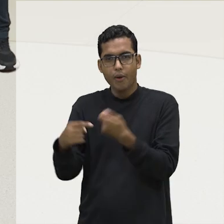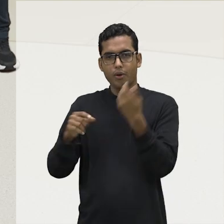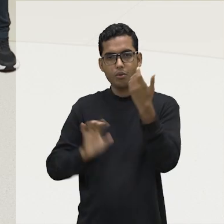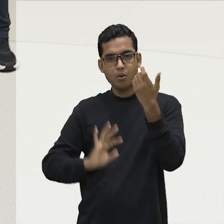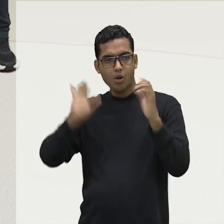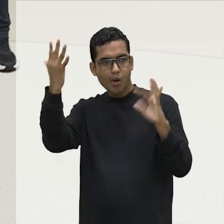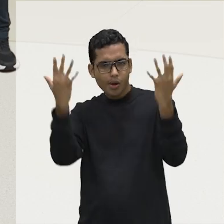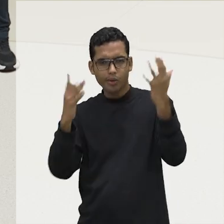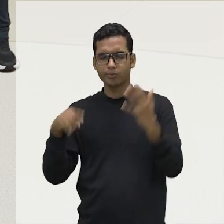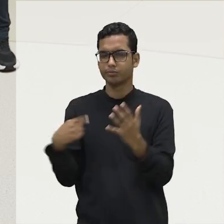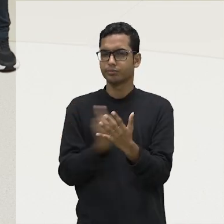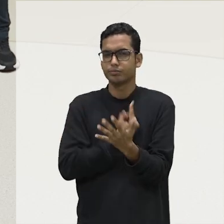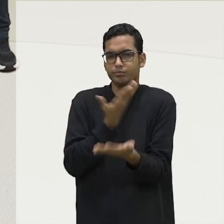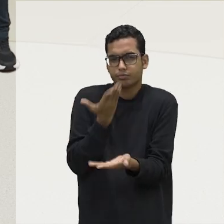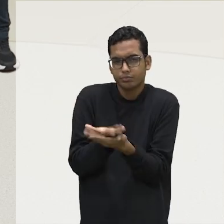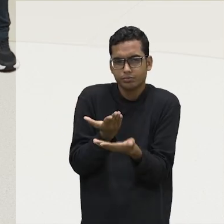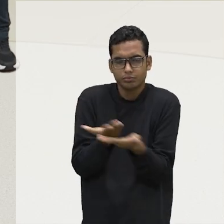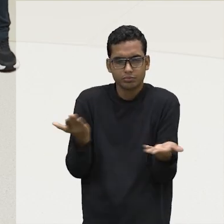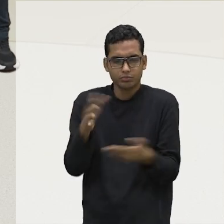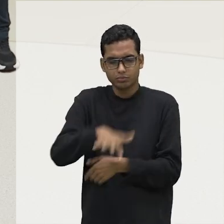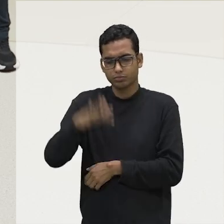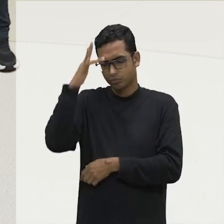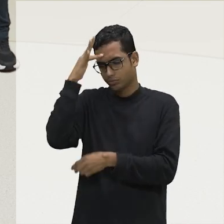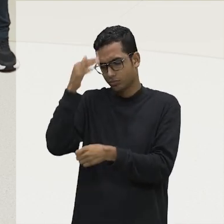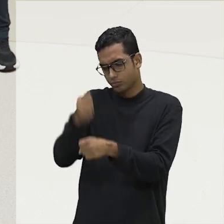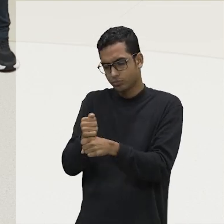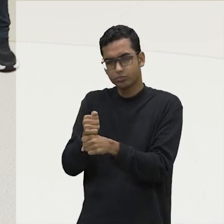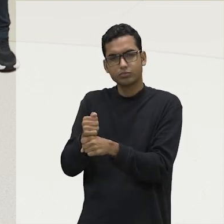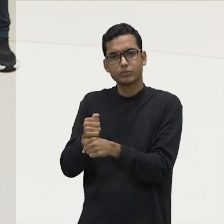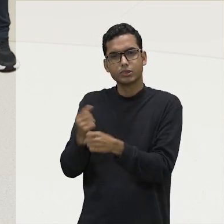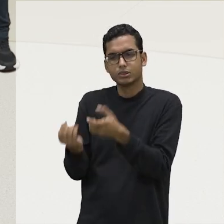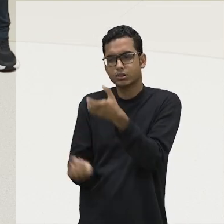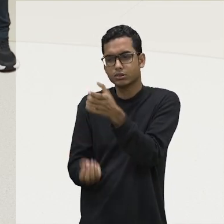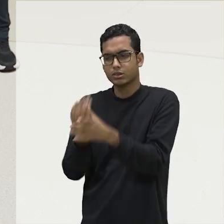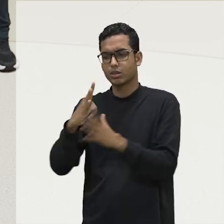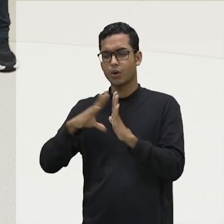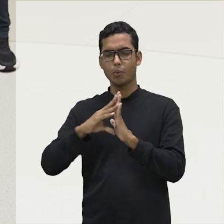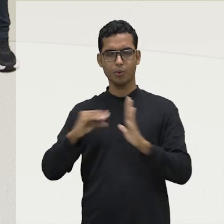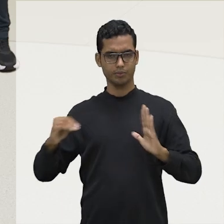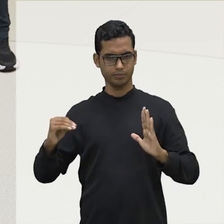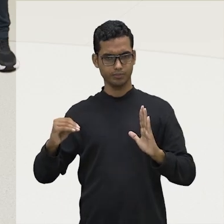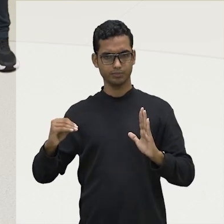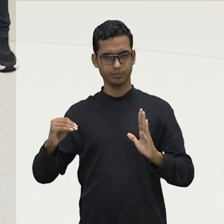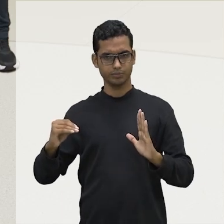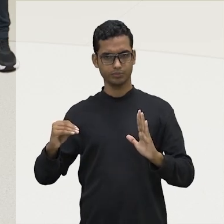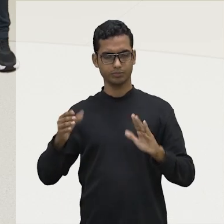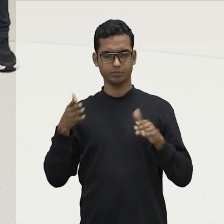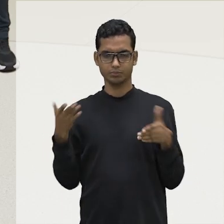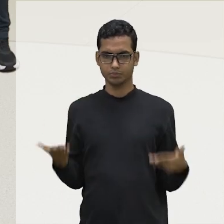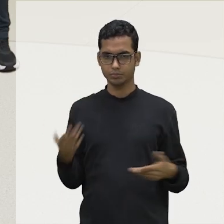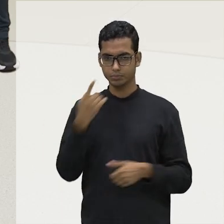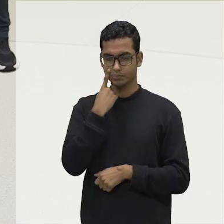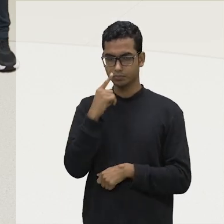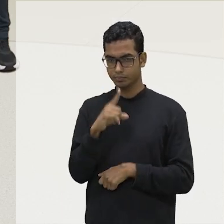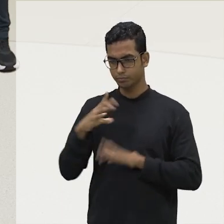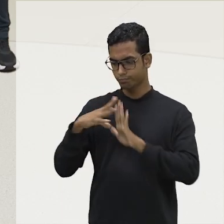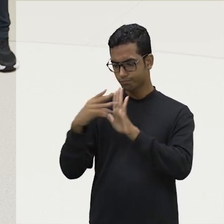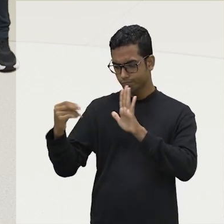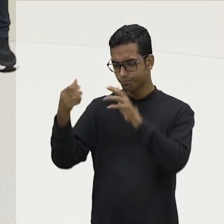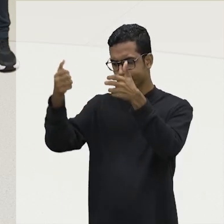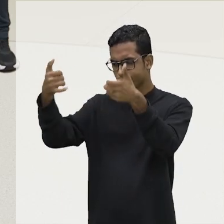o que nós fazemos aqui em física é construir modelos. Esses modelos, embora eles tentem